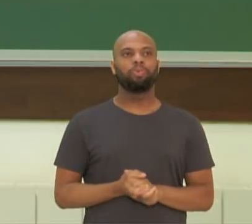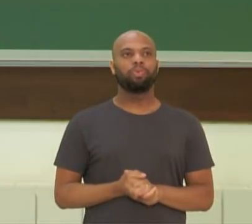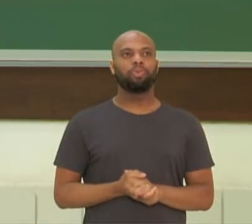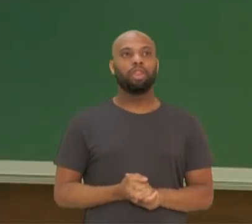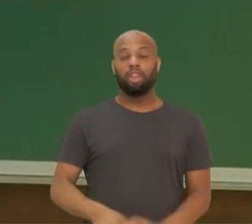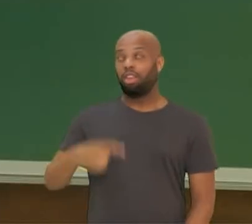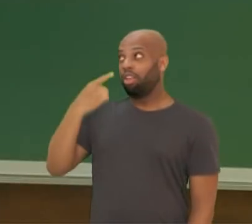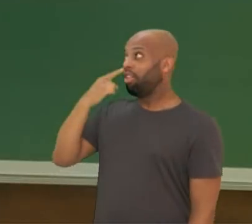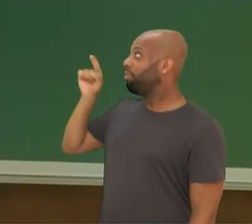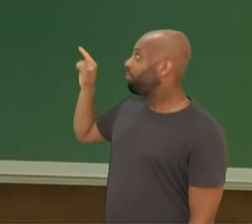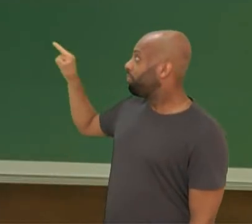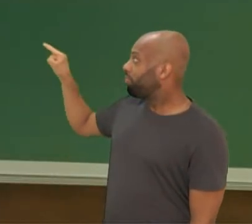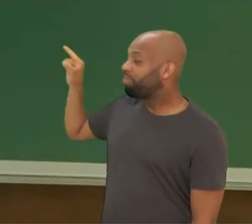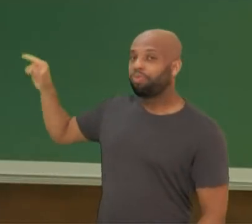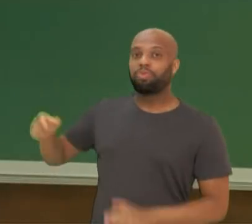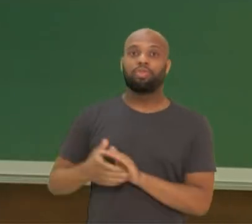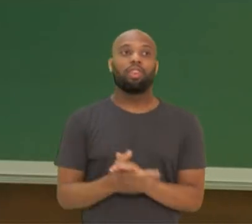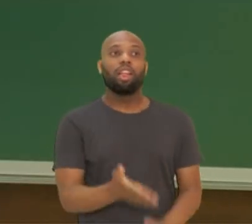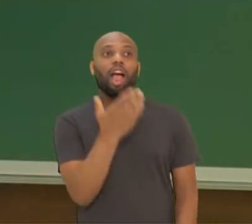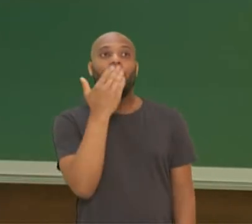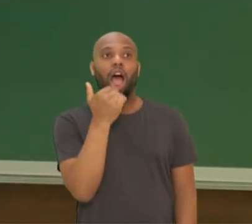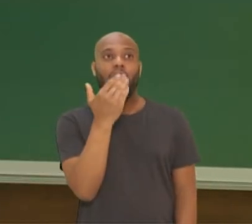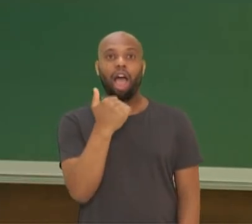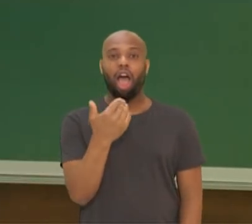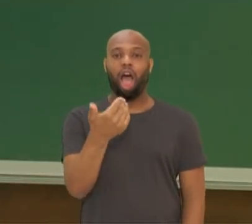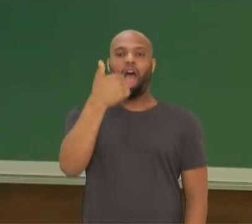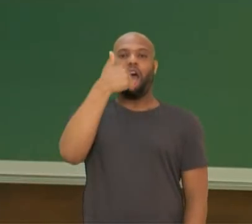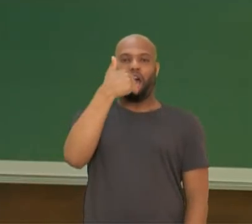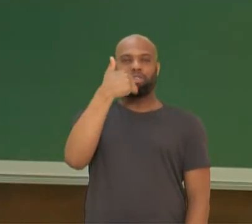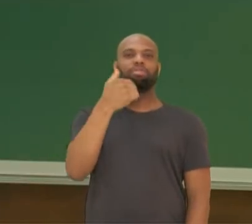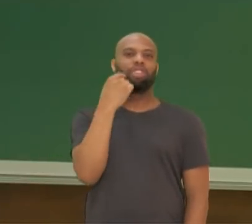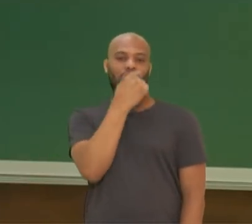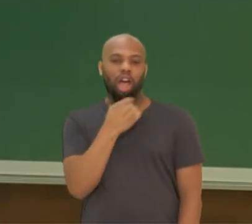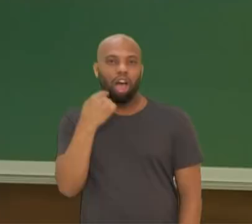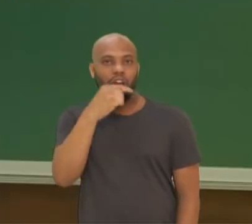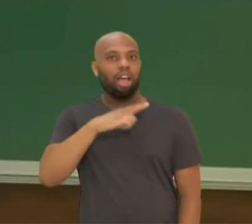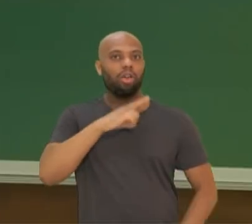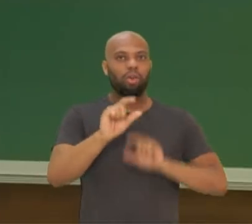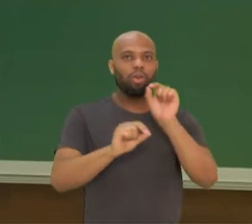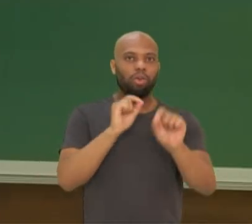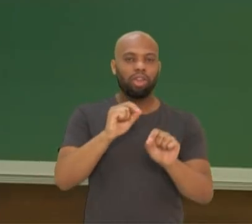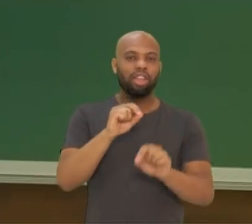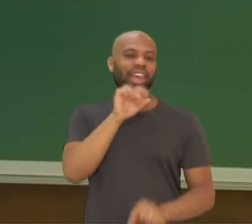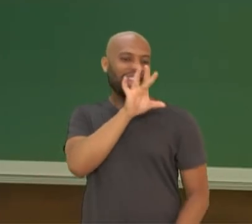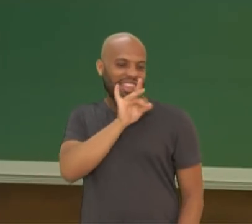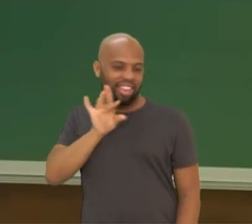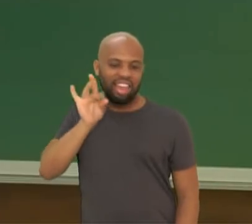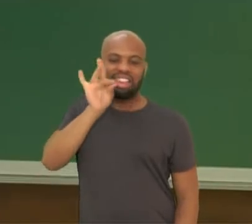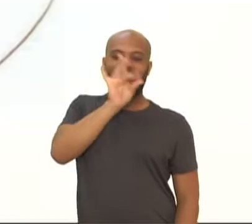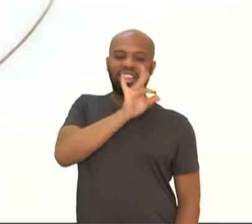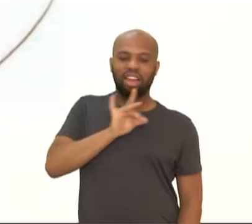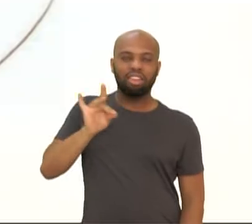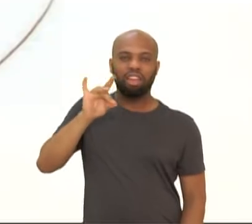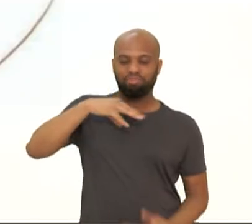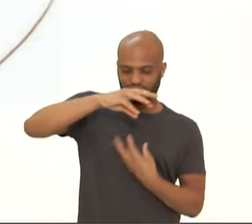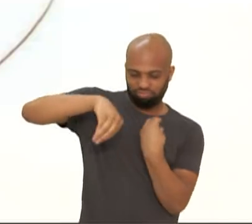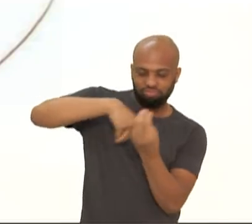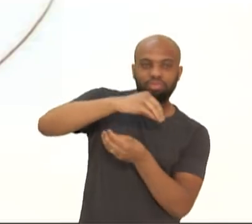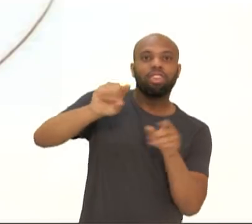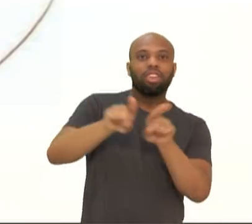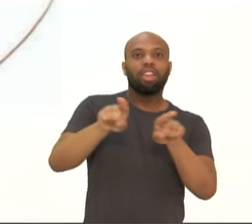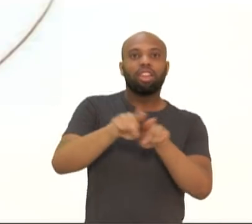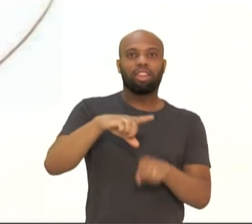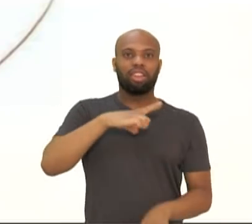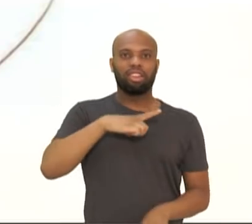Olha só, o alimento então, ao entrar na nossa boca, vai receber a ação da saliva, vai